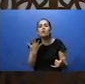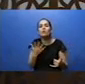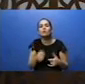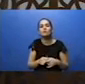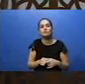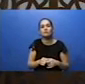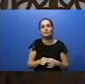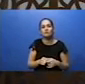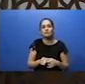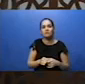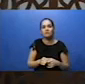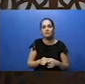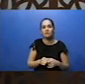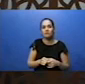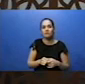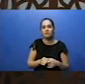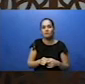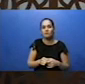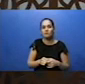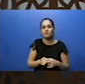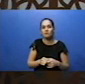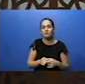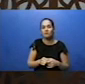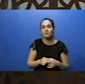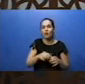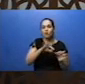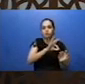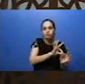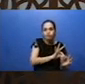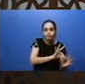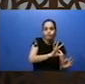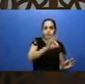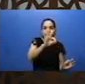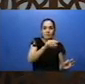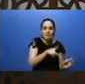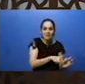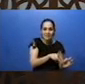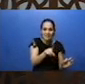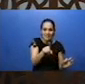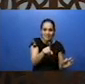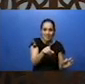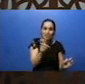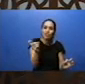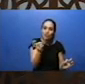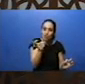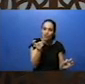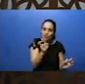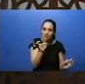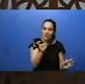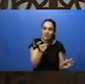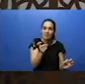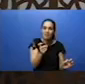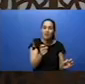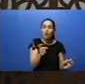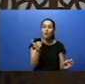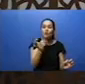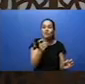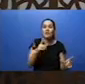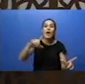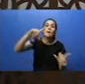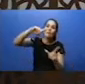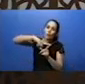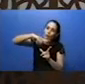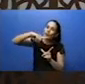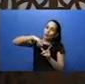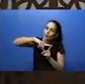está saindo. É o x. Agora, no caso aqui, o x é a hipotenusa.